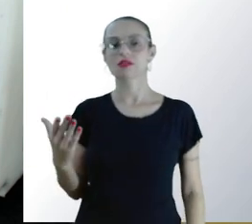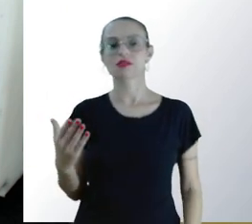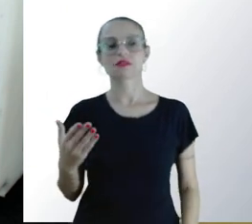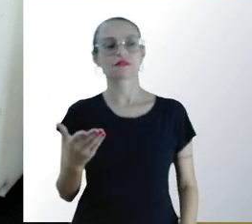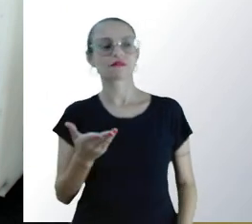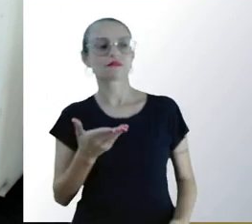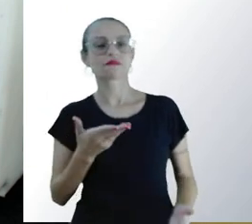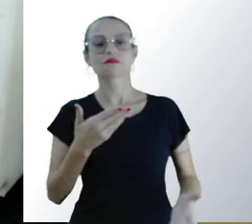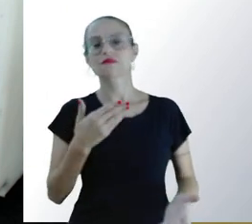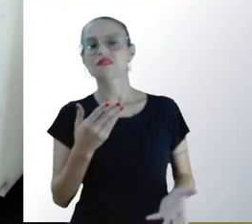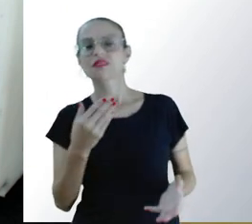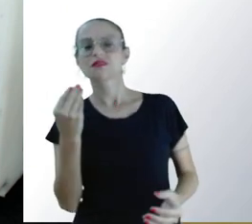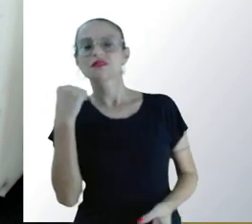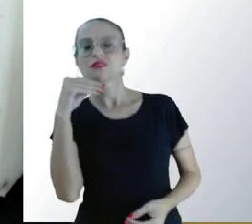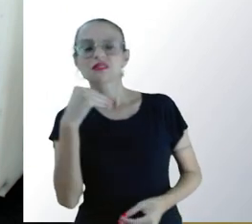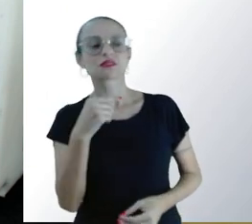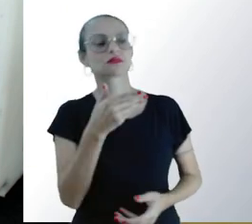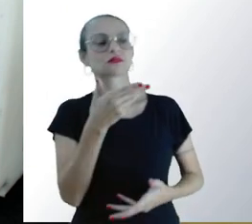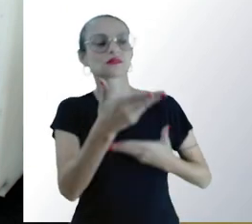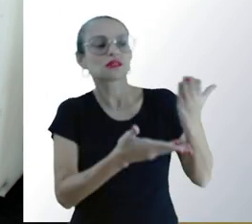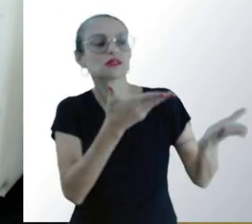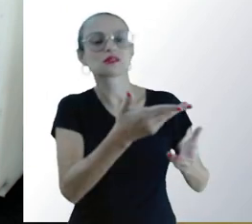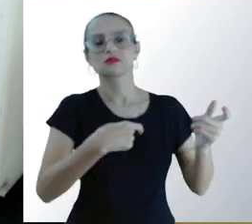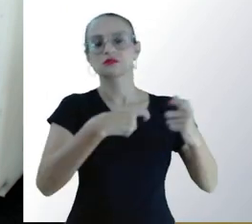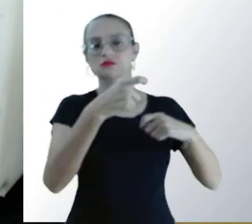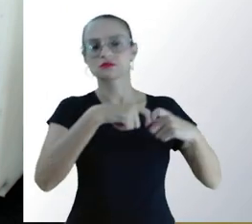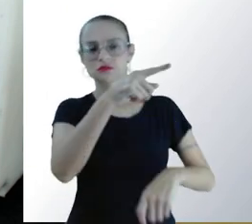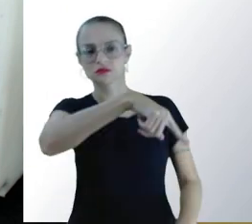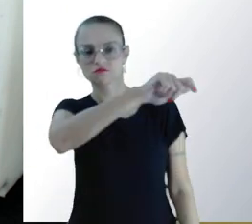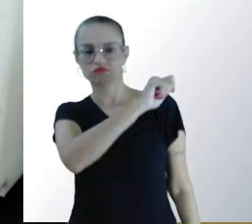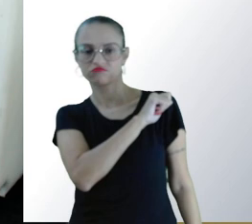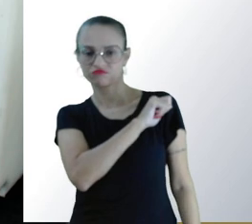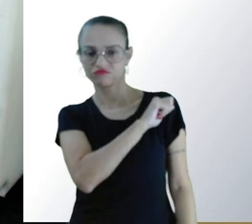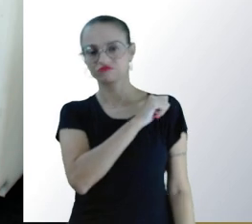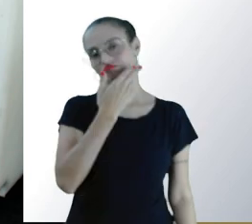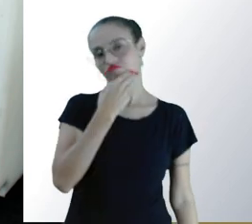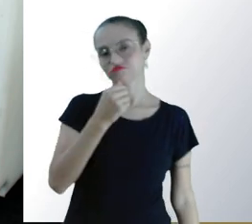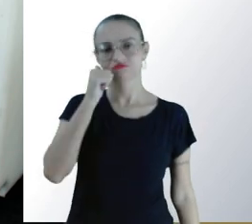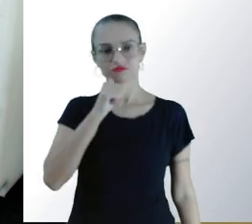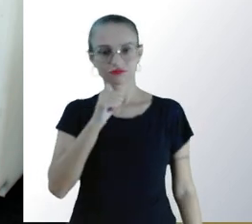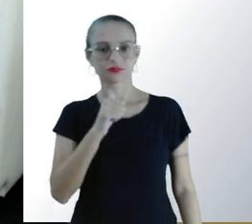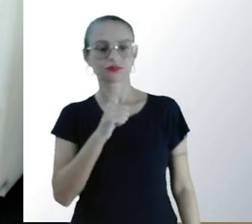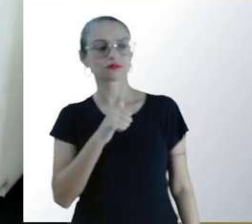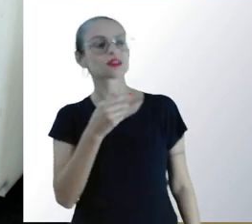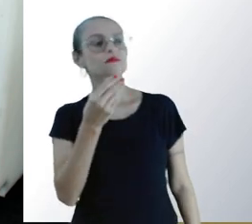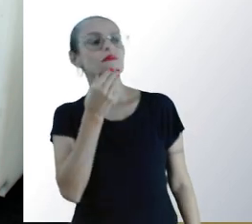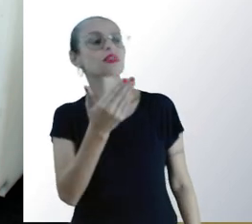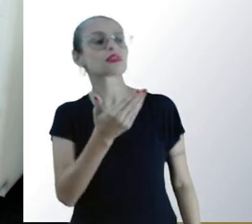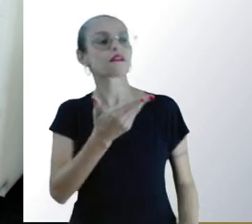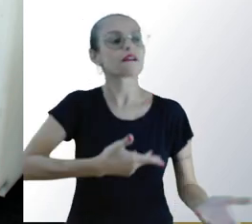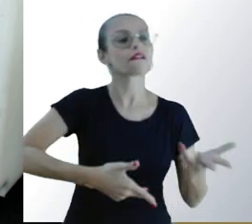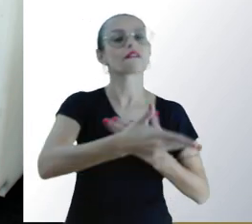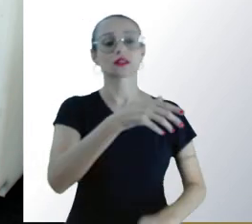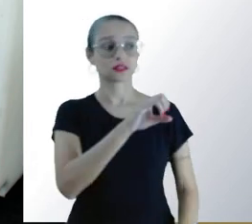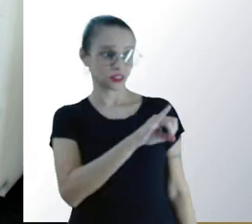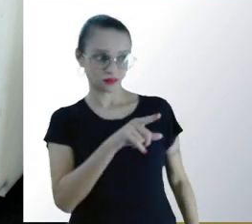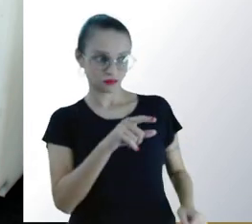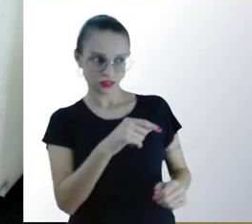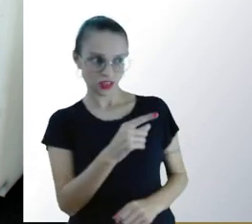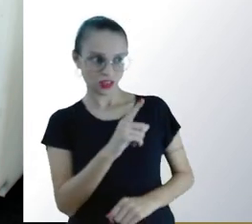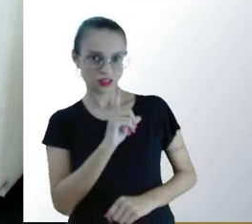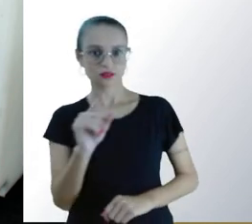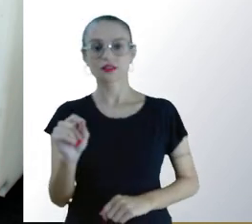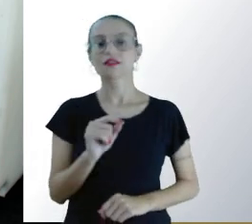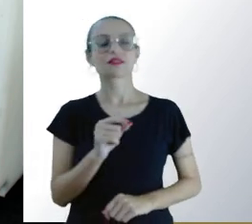troca de um favorecimento sexual para um aluno, para uma aluna, e chantageie por uma questão assim, se você não sair comigo,